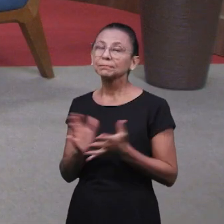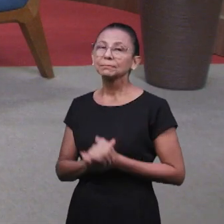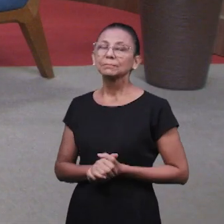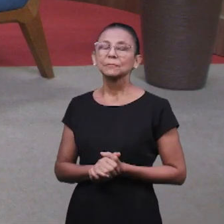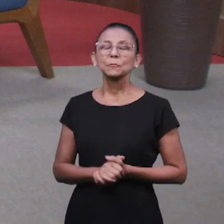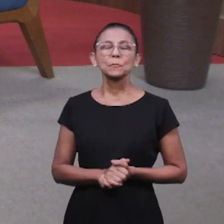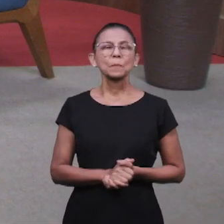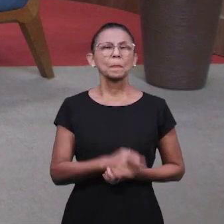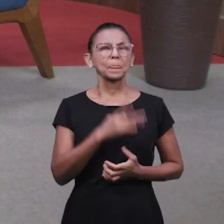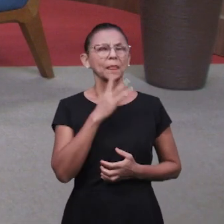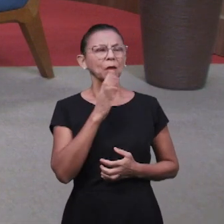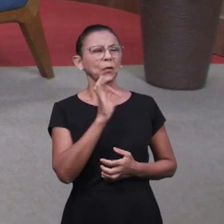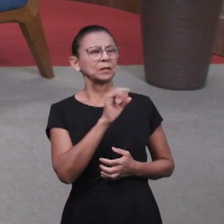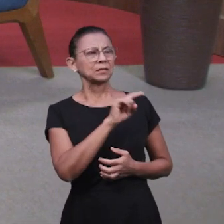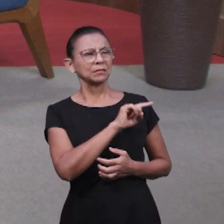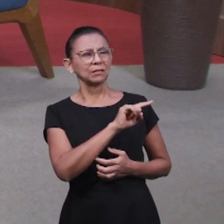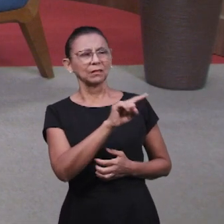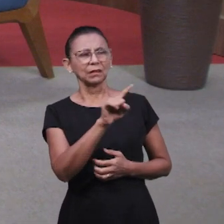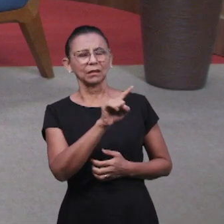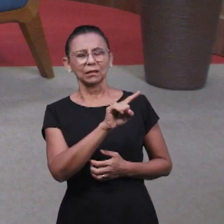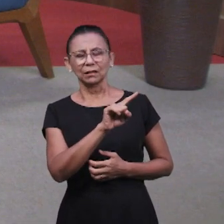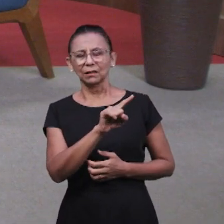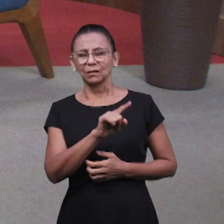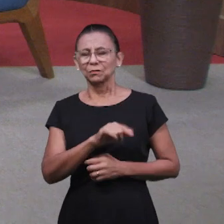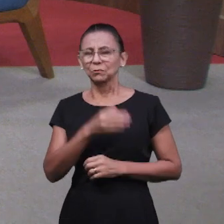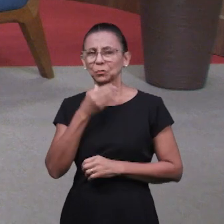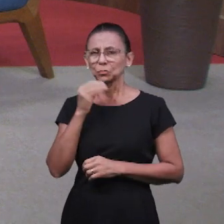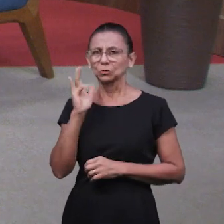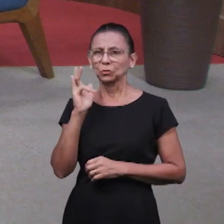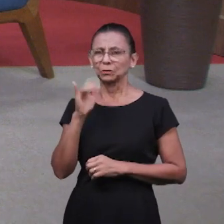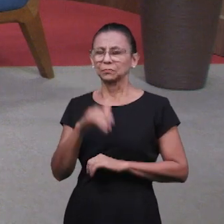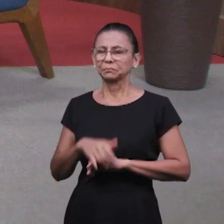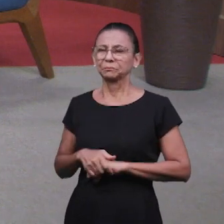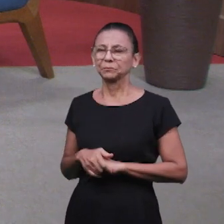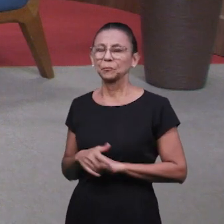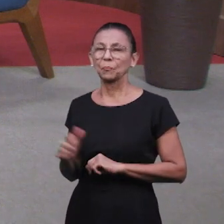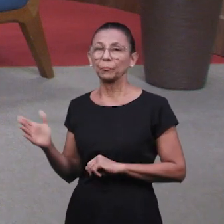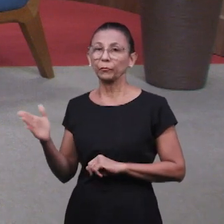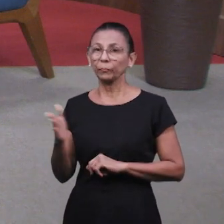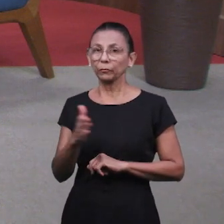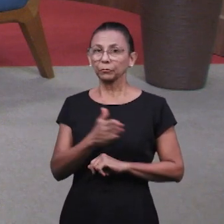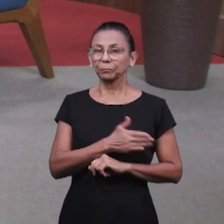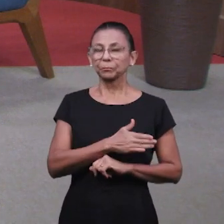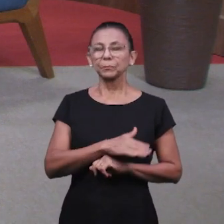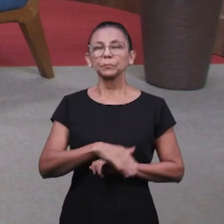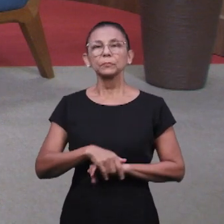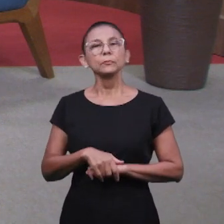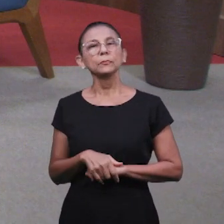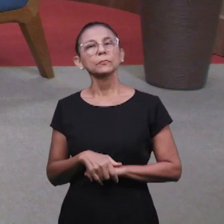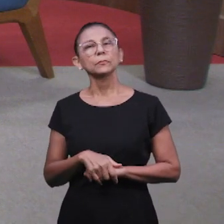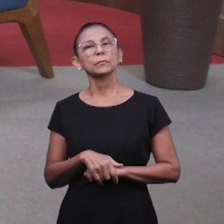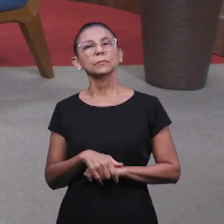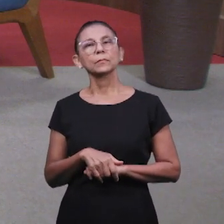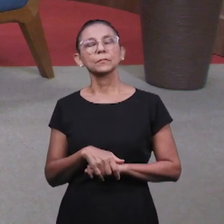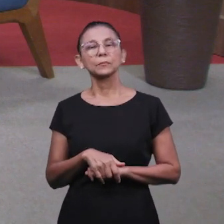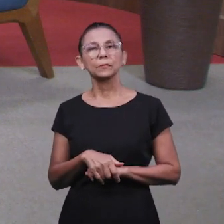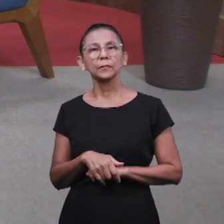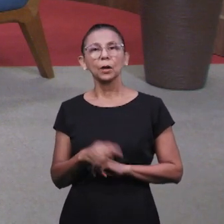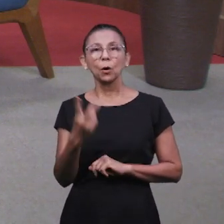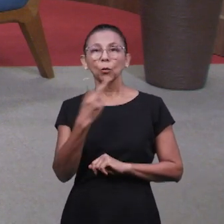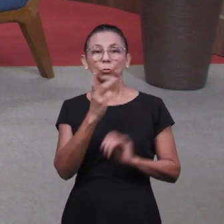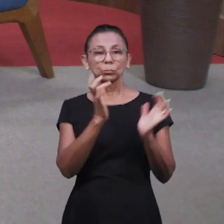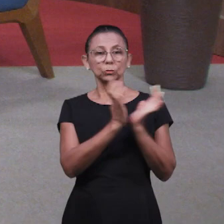vos conheço, né? Daniel, tem uma parte desse texto que diz assim que